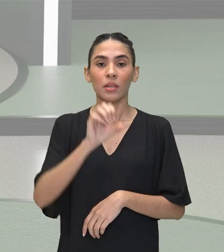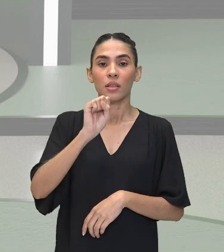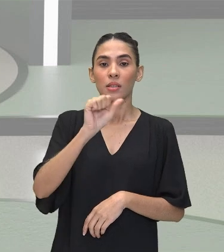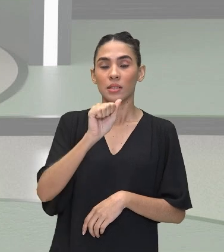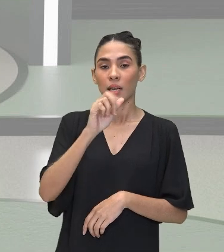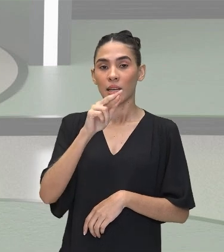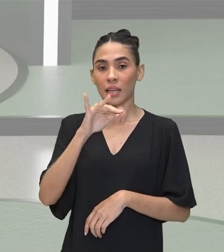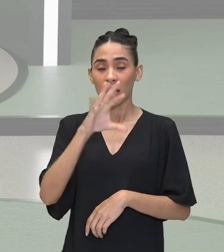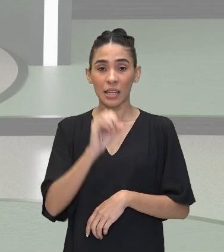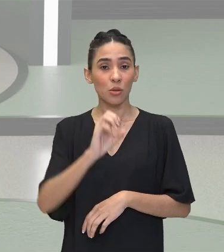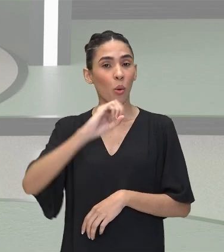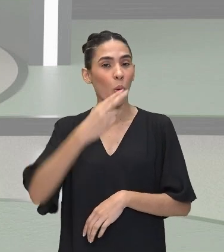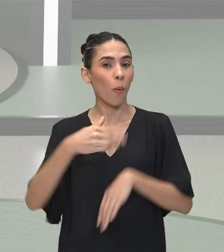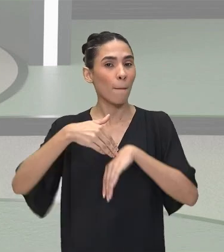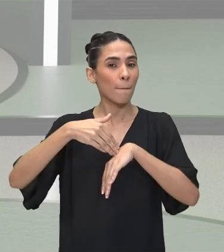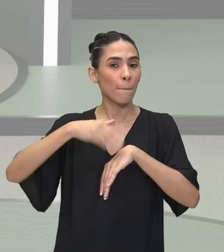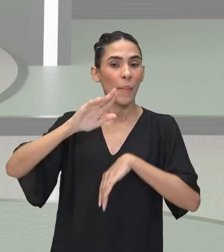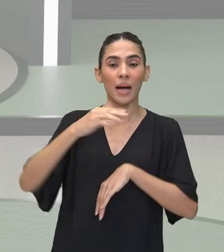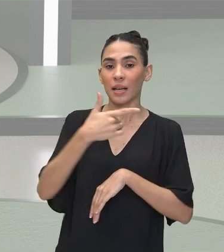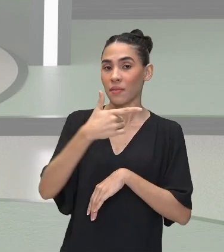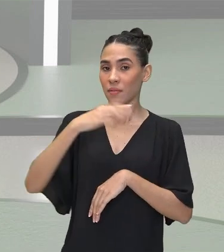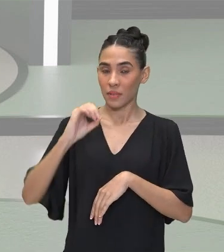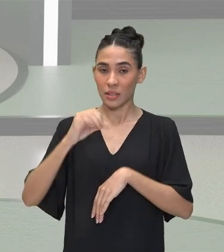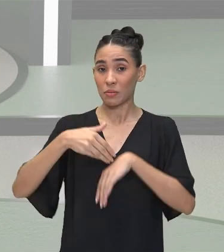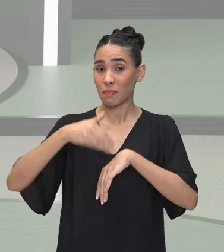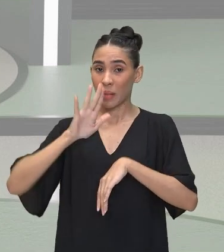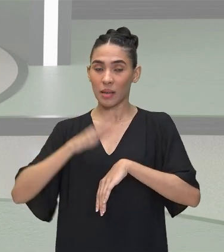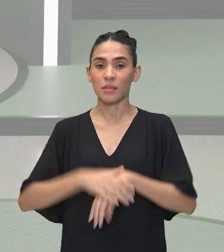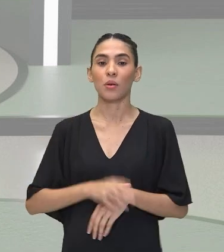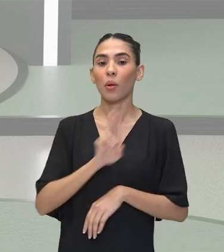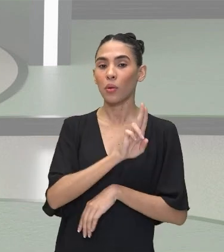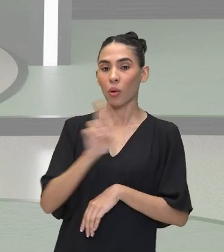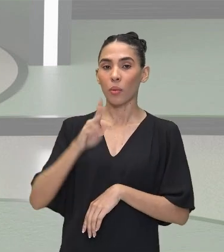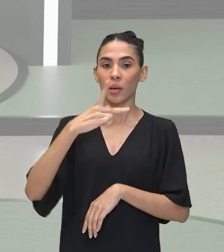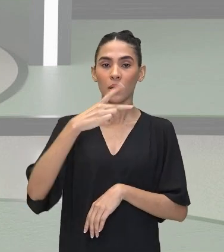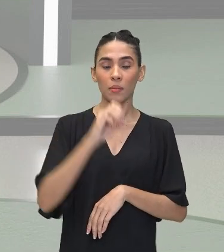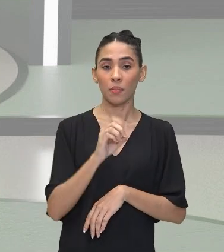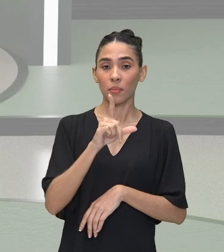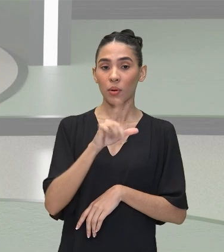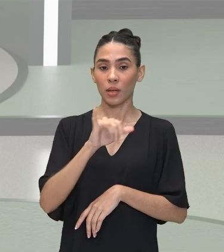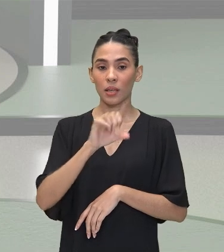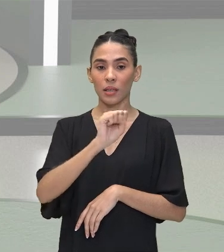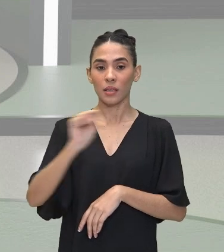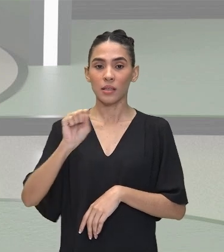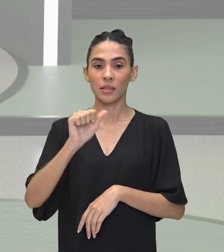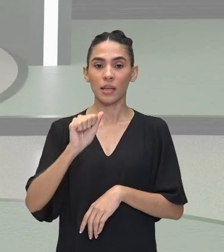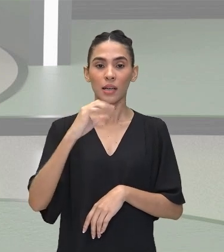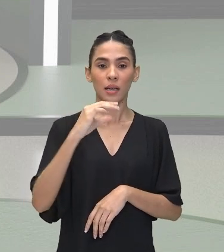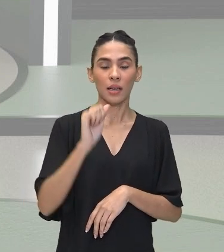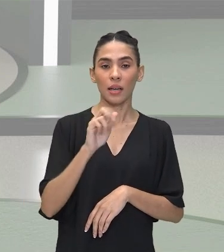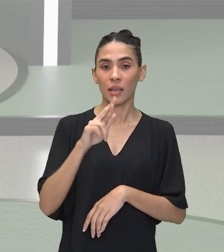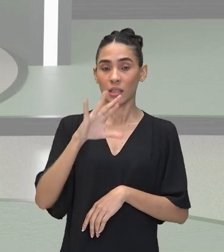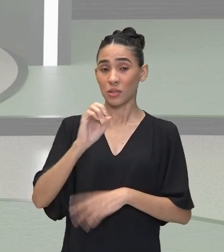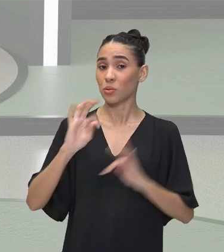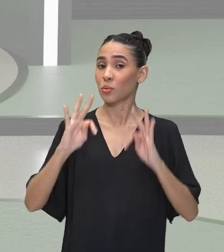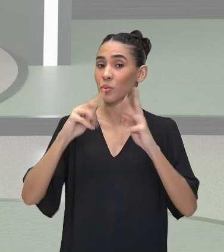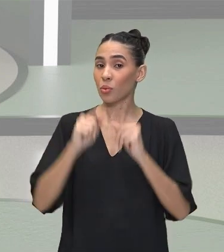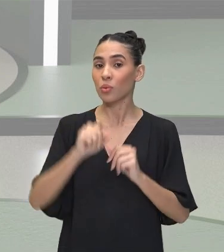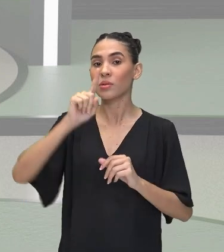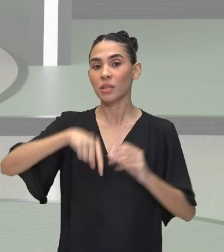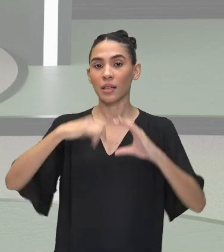ele tem mais do que 20 unidades, ele vai se chamar polissacarídeo. Todos são